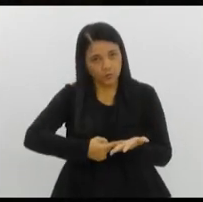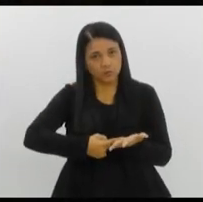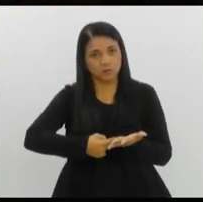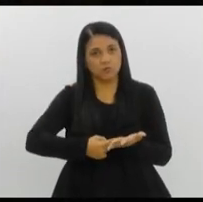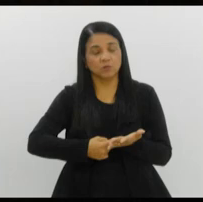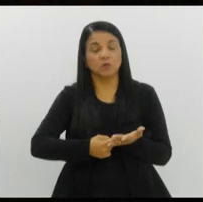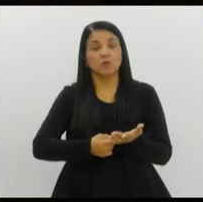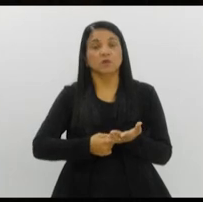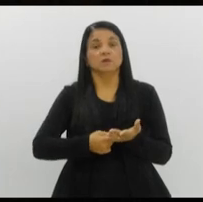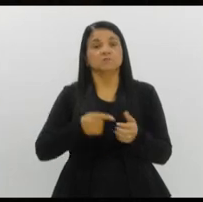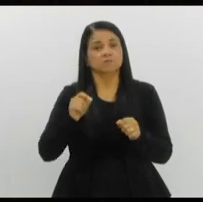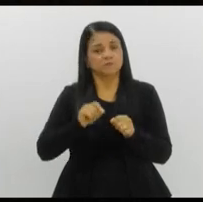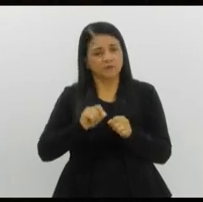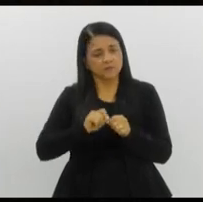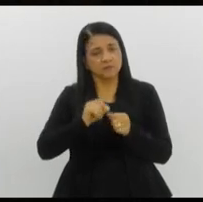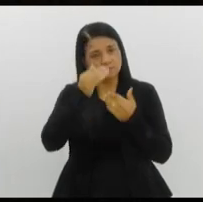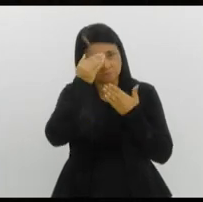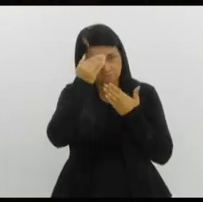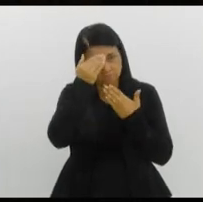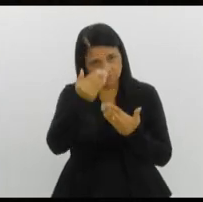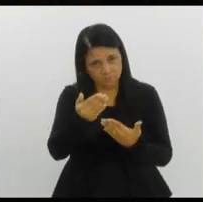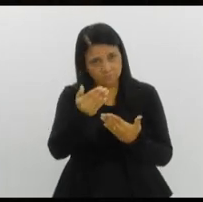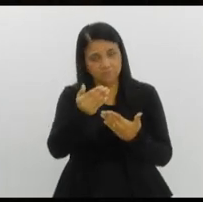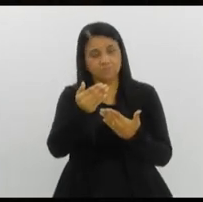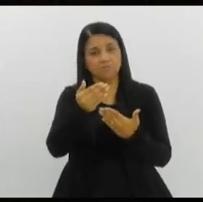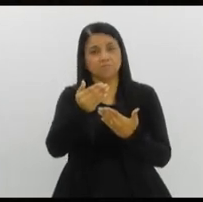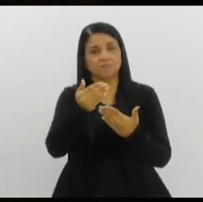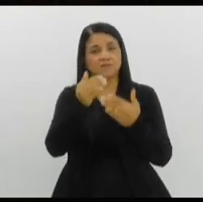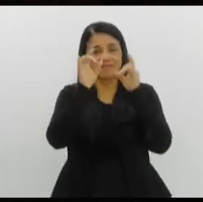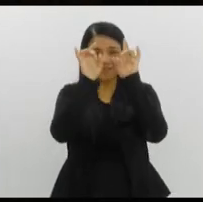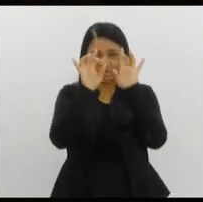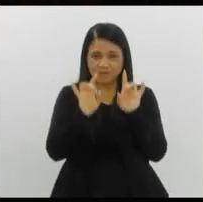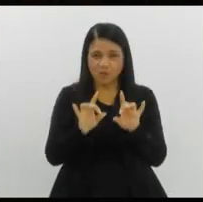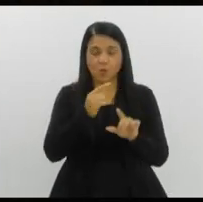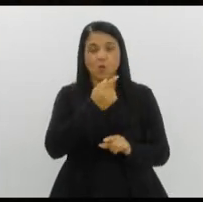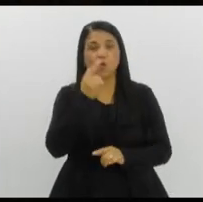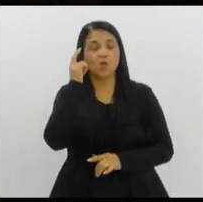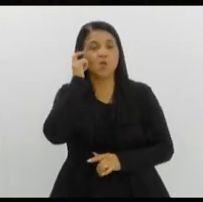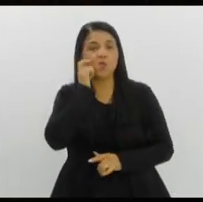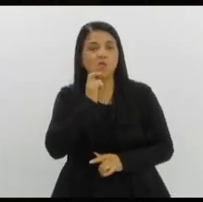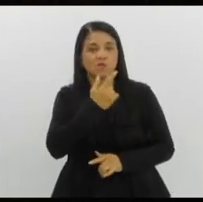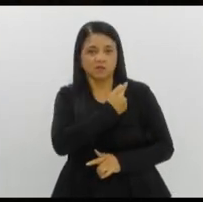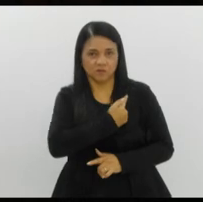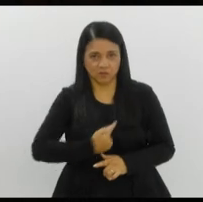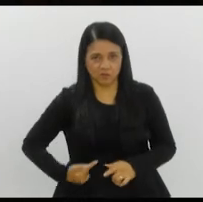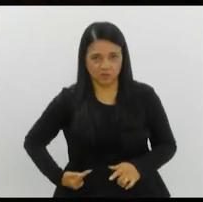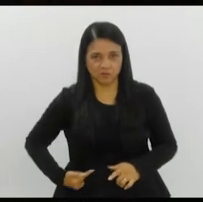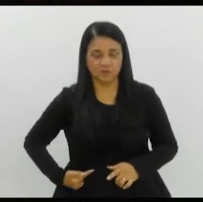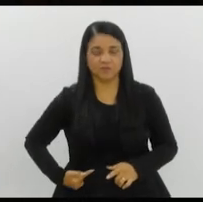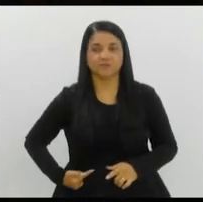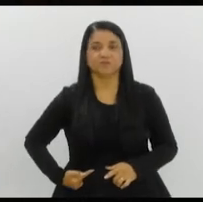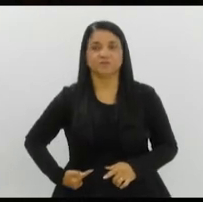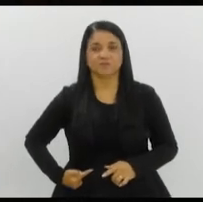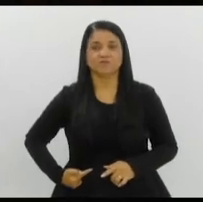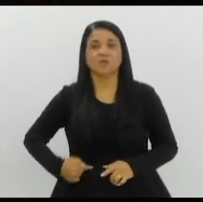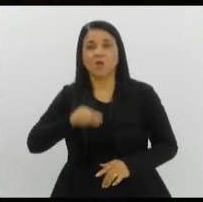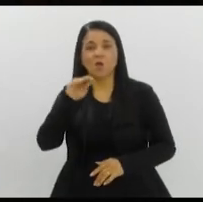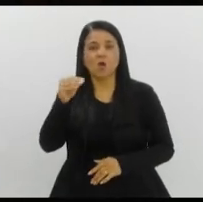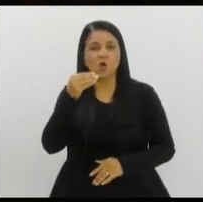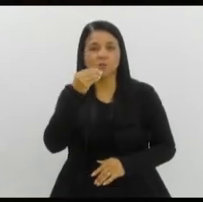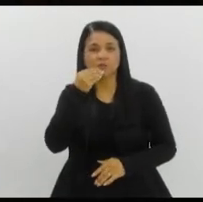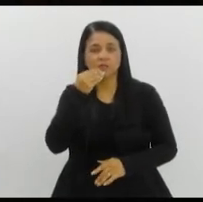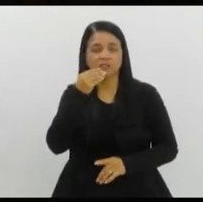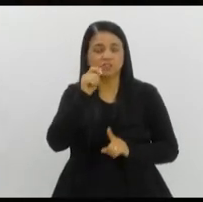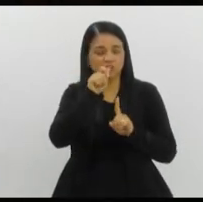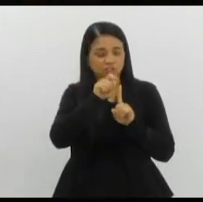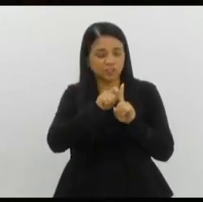mas fazer um agradecimento muito especial ao governador Cláudio Castro, que me deu a oportunidade, desde janeiro do